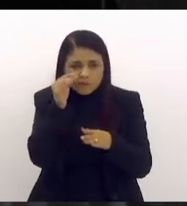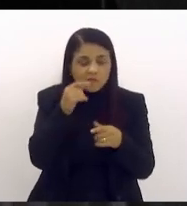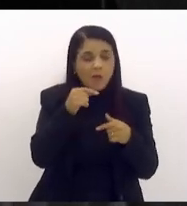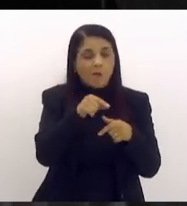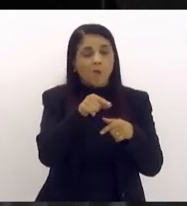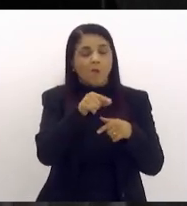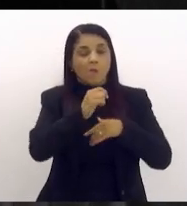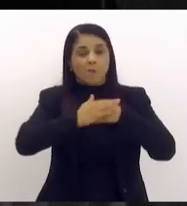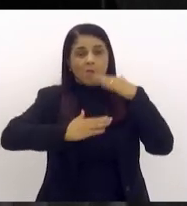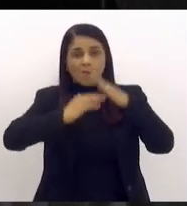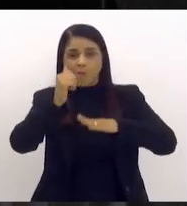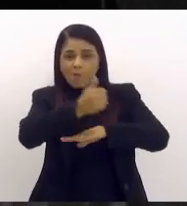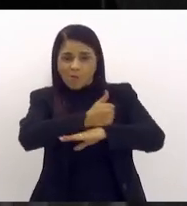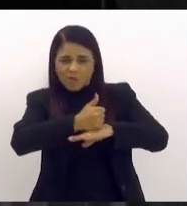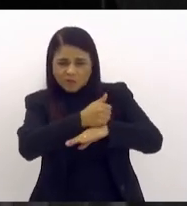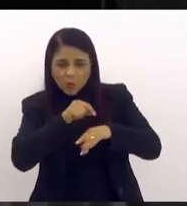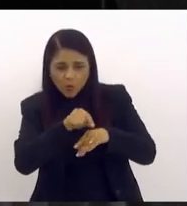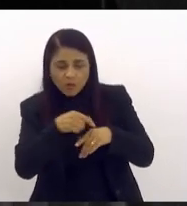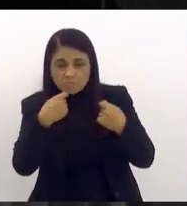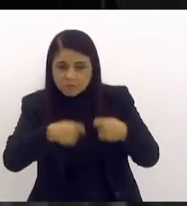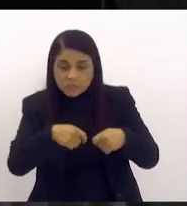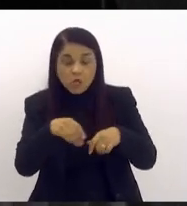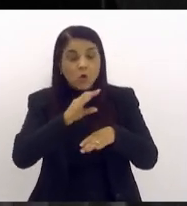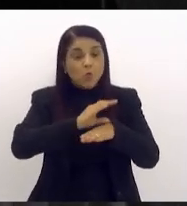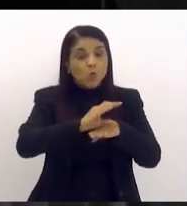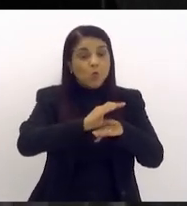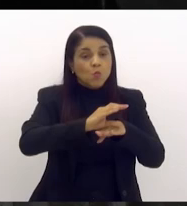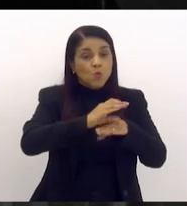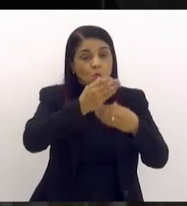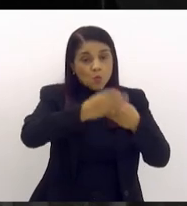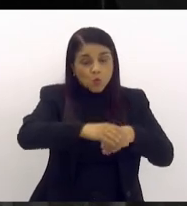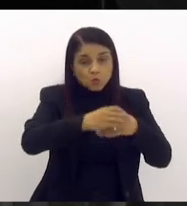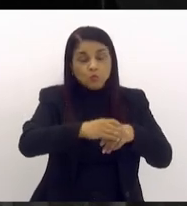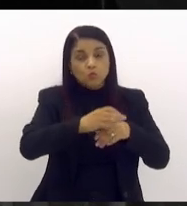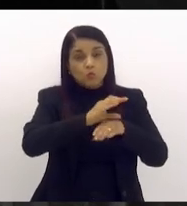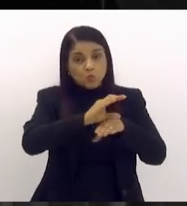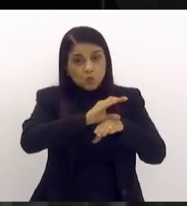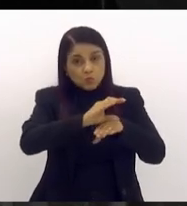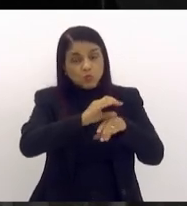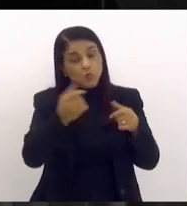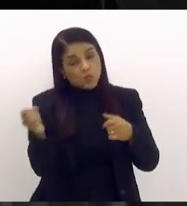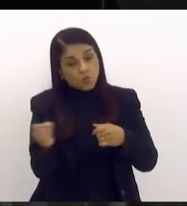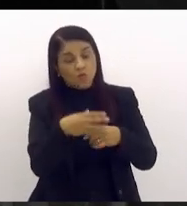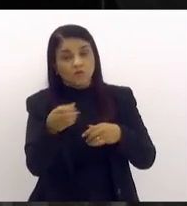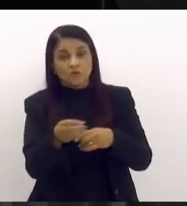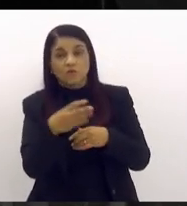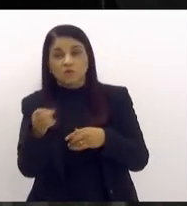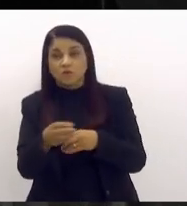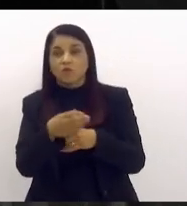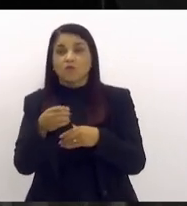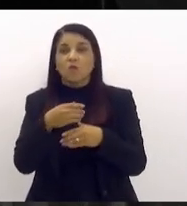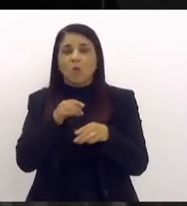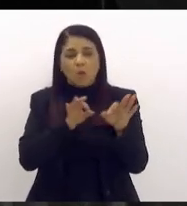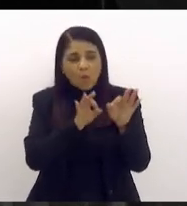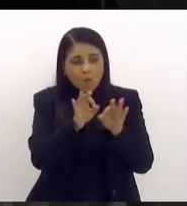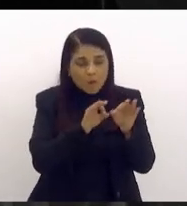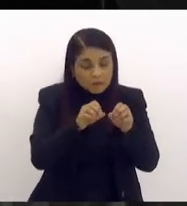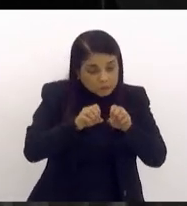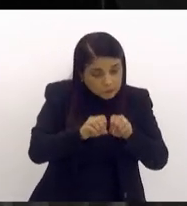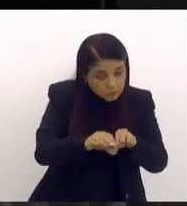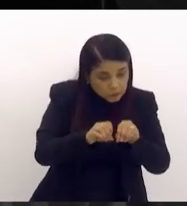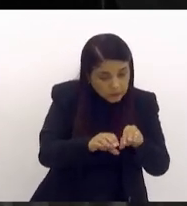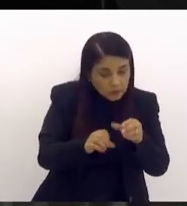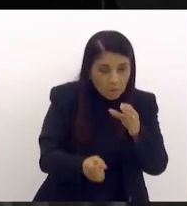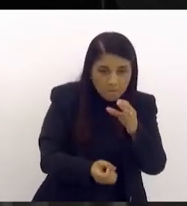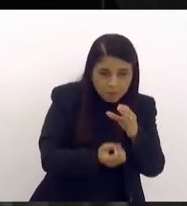profissional para que a gente possa também pensar novos cursos eu acho que esse é o caminho então assim a gente já pode começar a construir um plano de educação